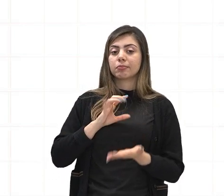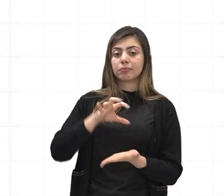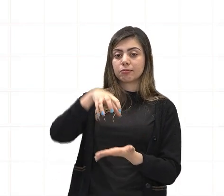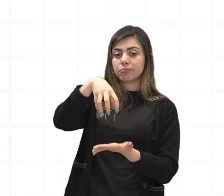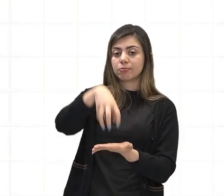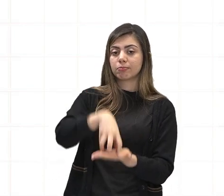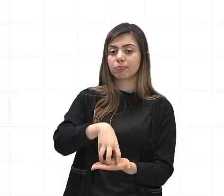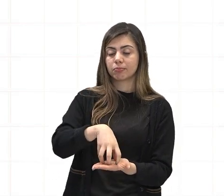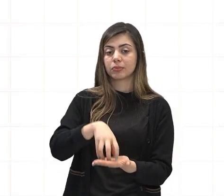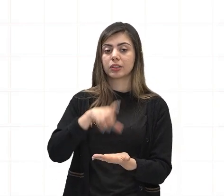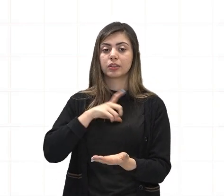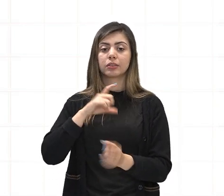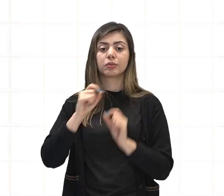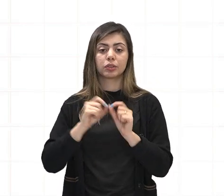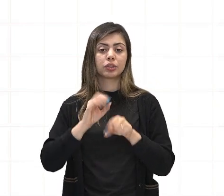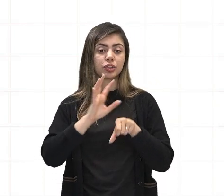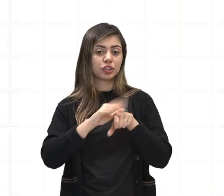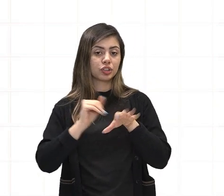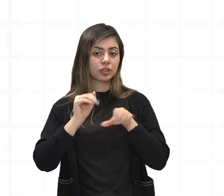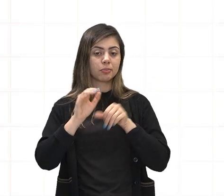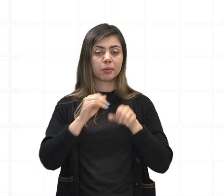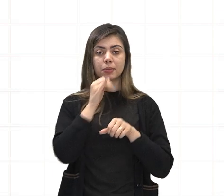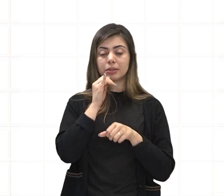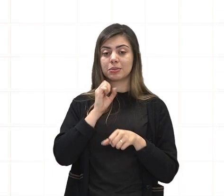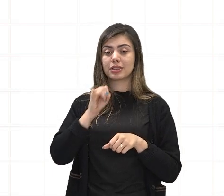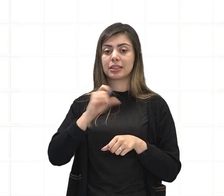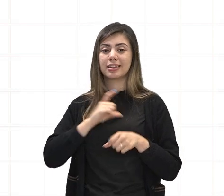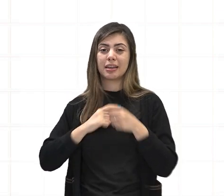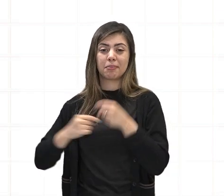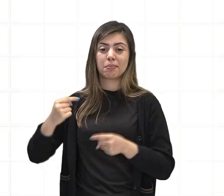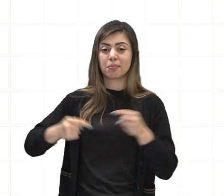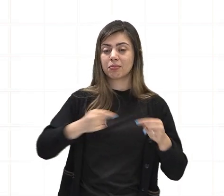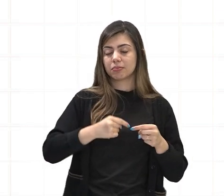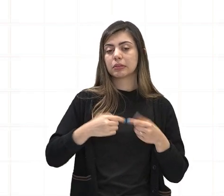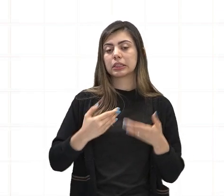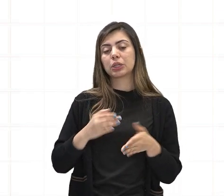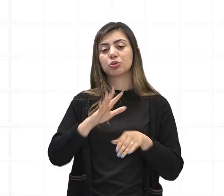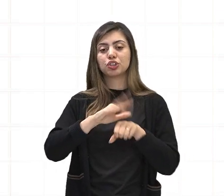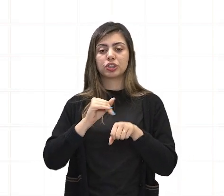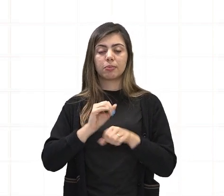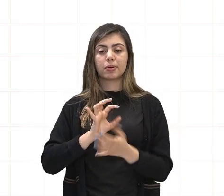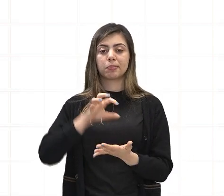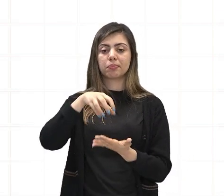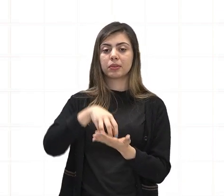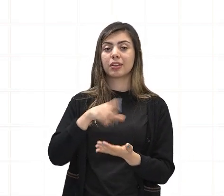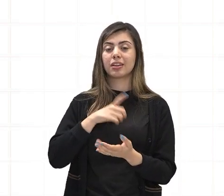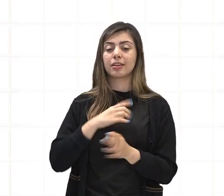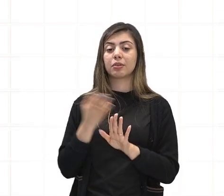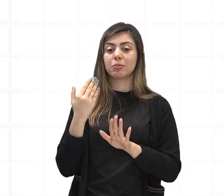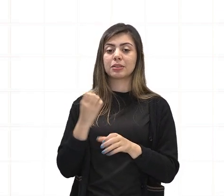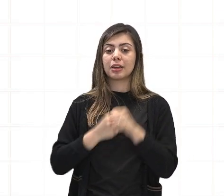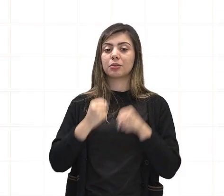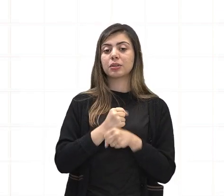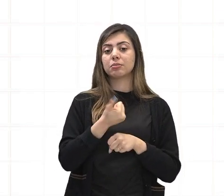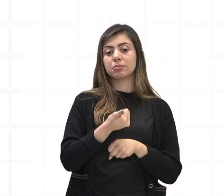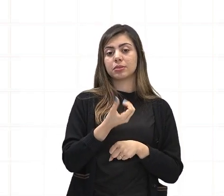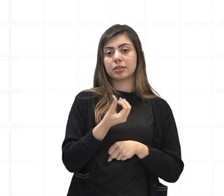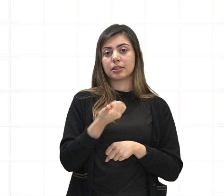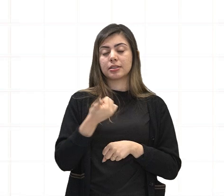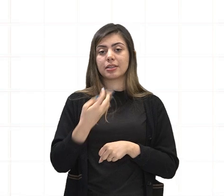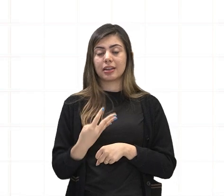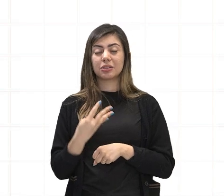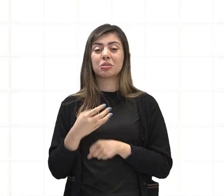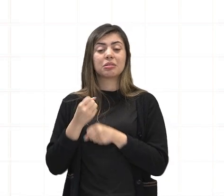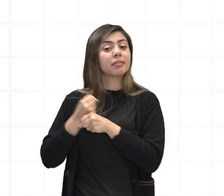assembleia convocada em momentos de crise na França medieval, sendo a última convocação em 1614, ou seja,